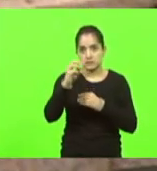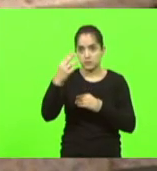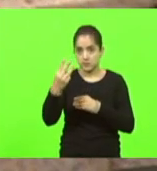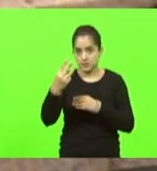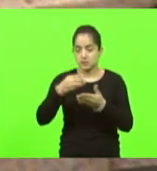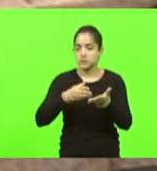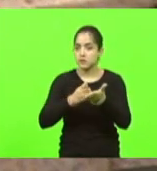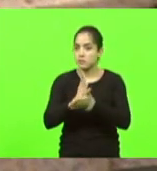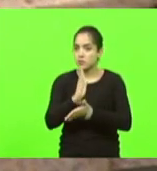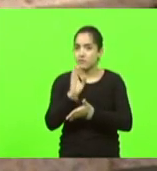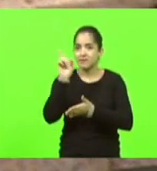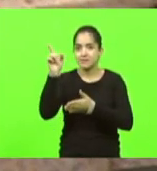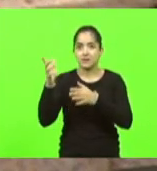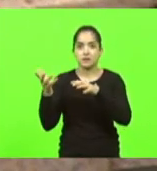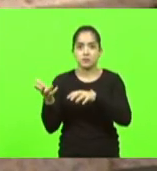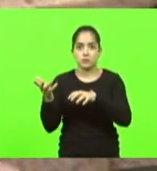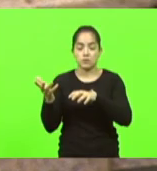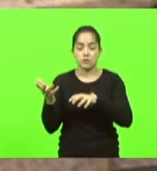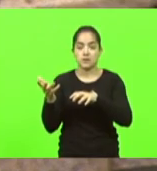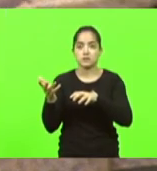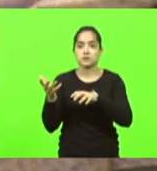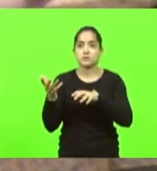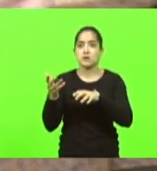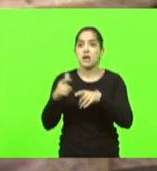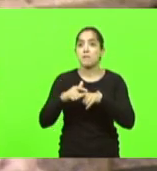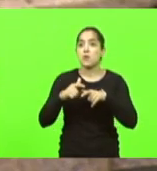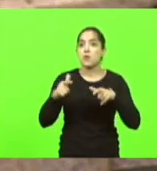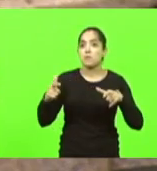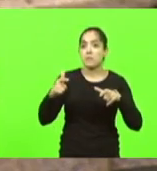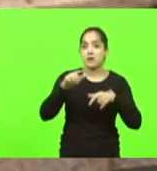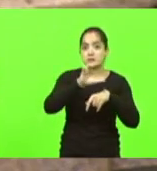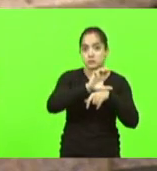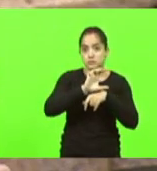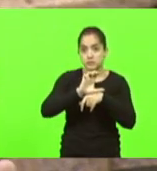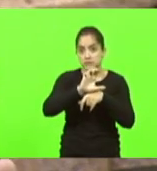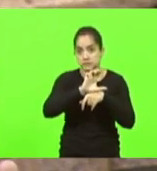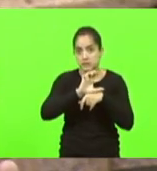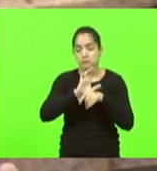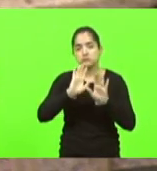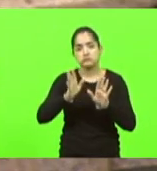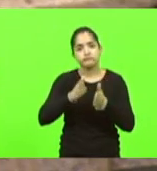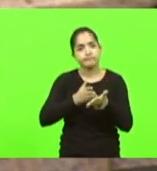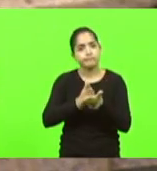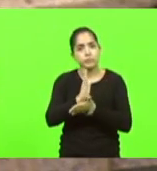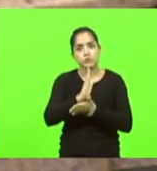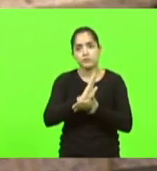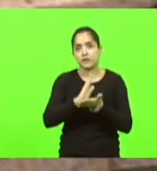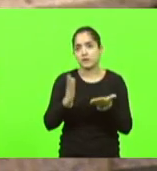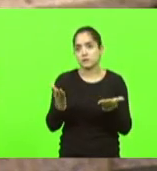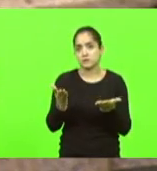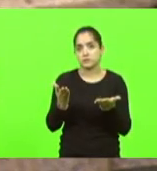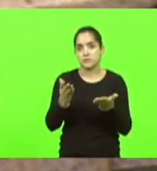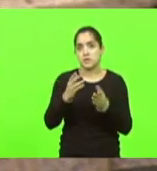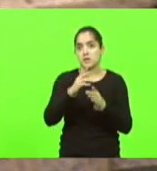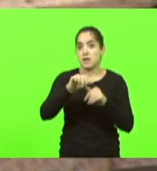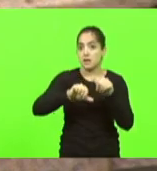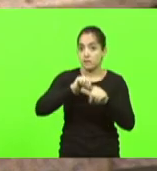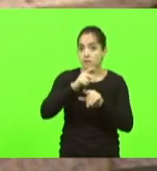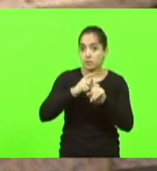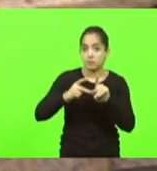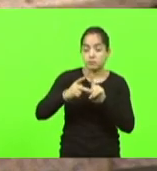aprovada no Congresso Nacional a maior parte dos Estados no Brasil já provaram a sua reforma previdenciária